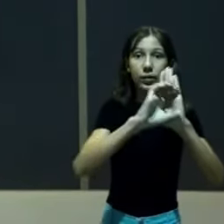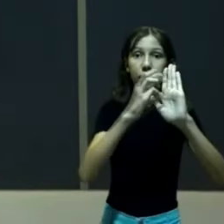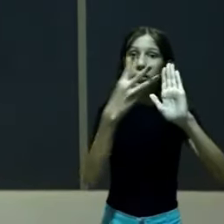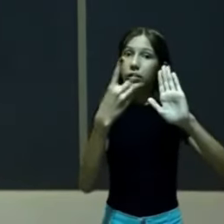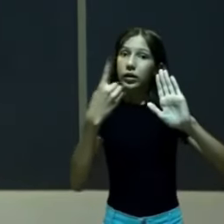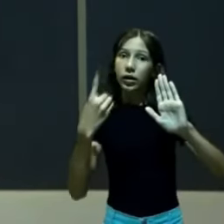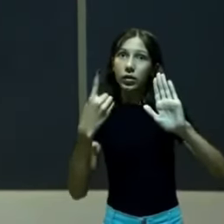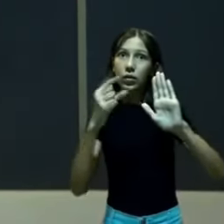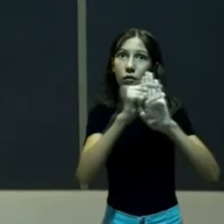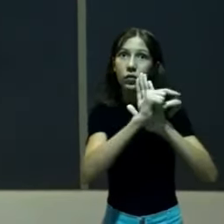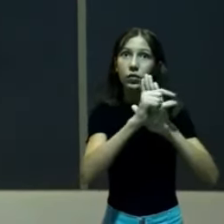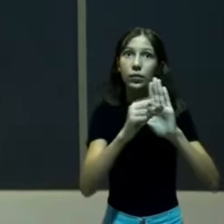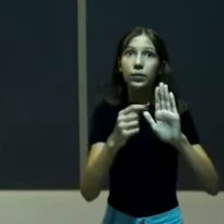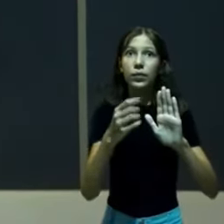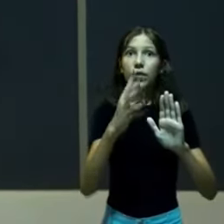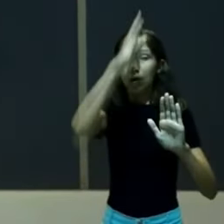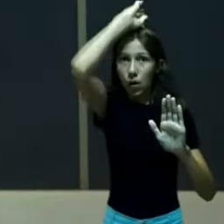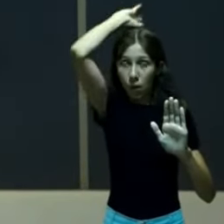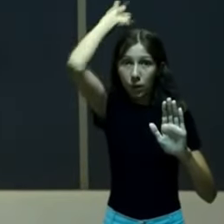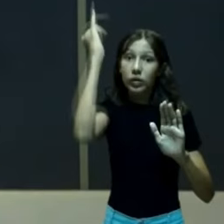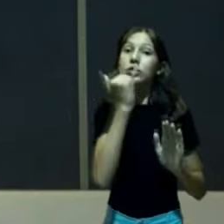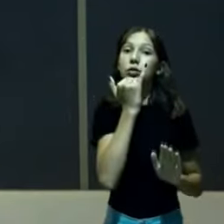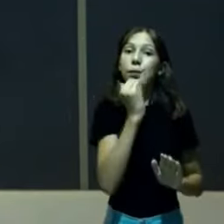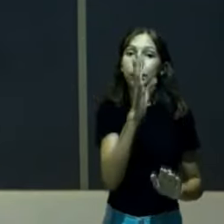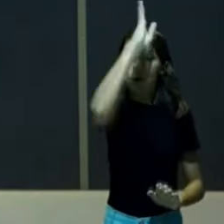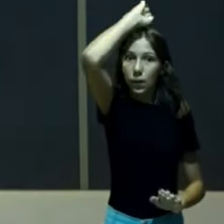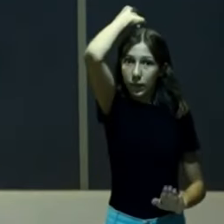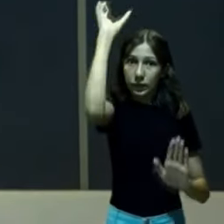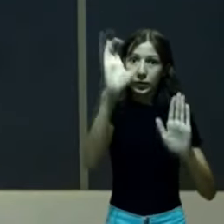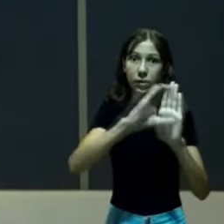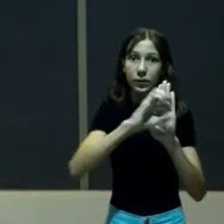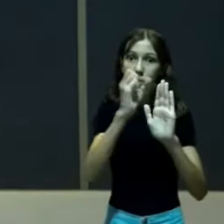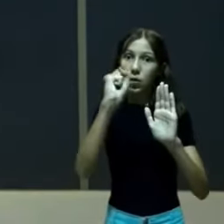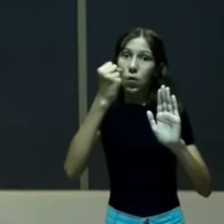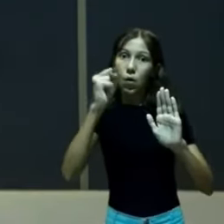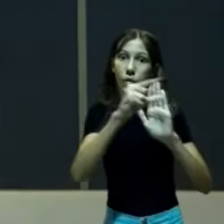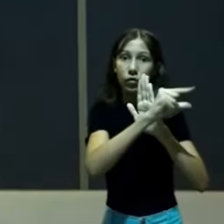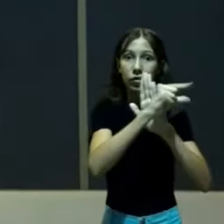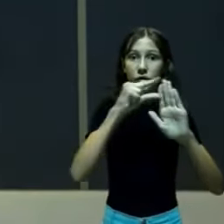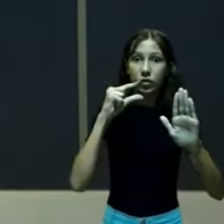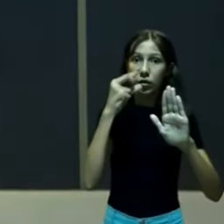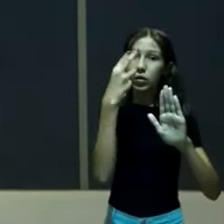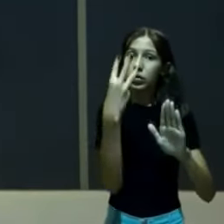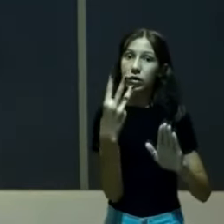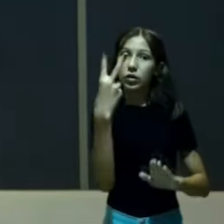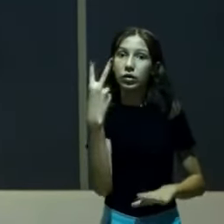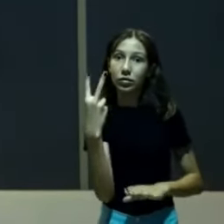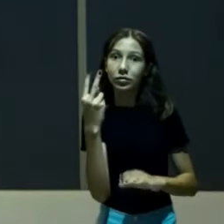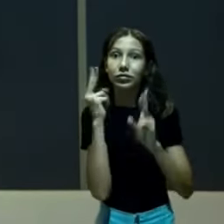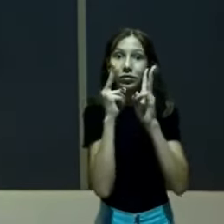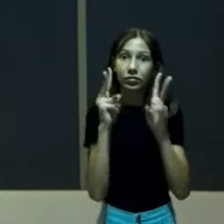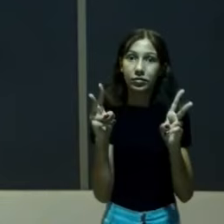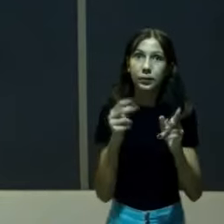versículo, Romanos capítulo 8, versículo 31 e versículo 32. Olha como esse Deus é generoso.